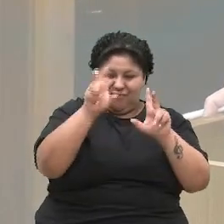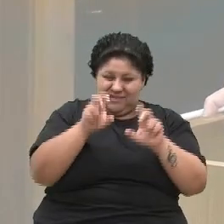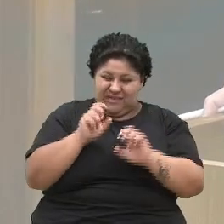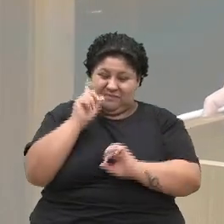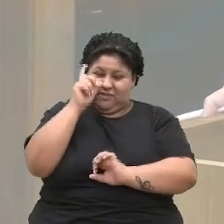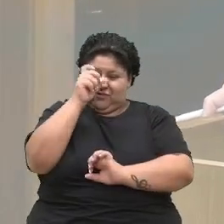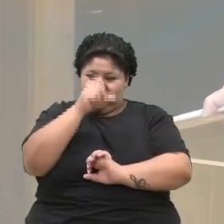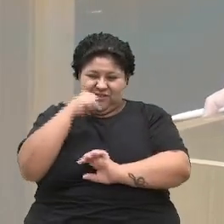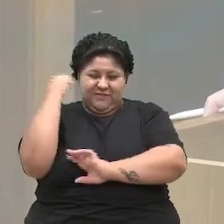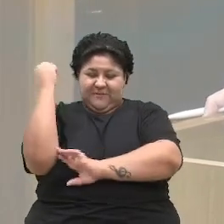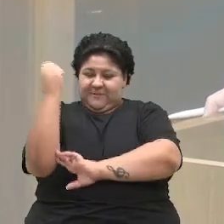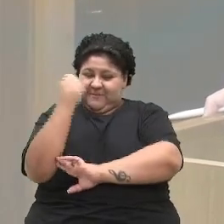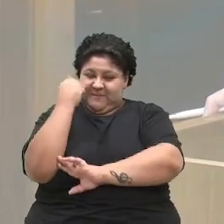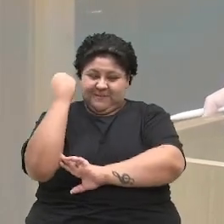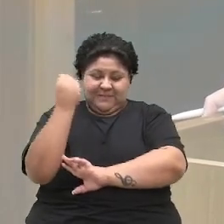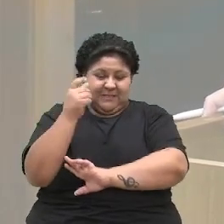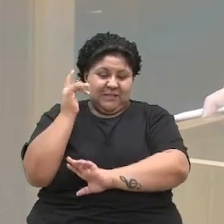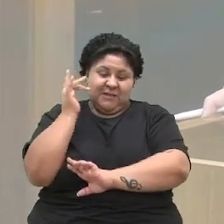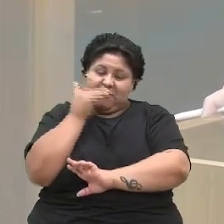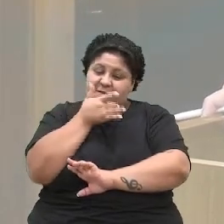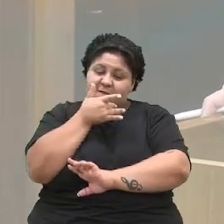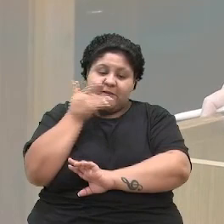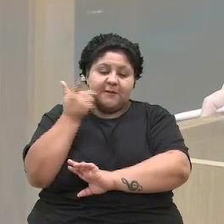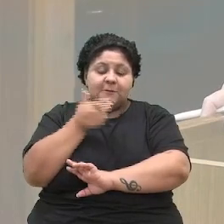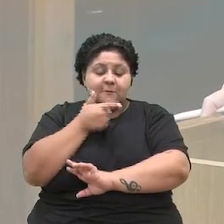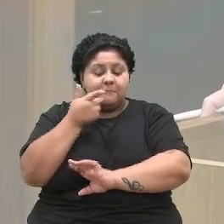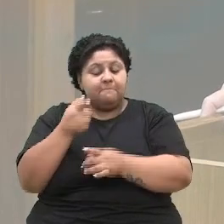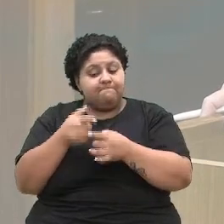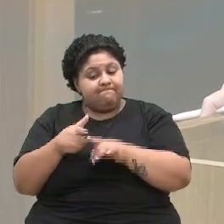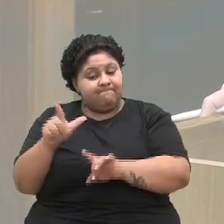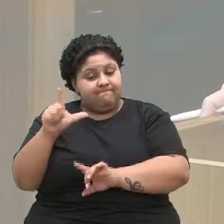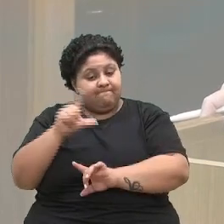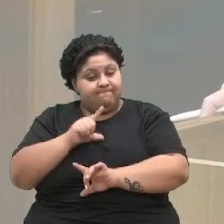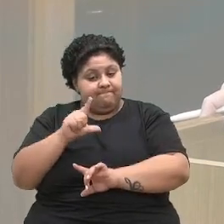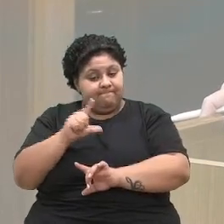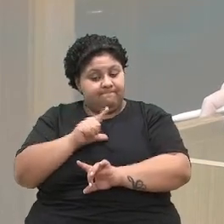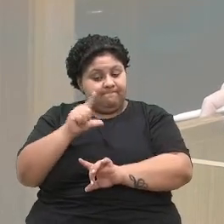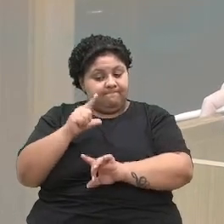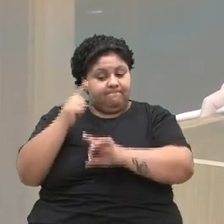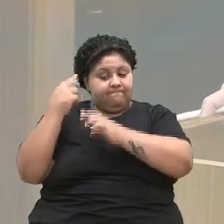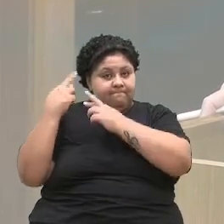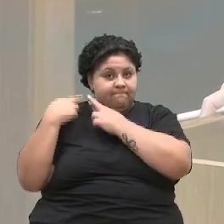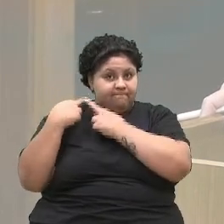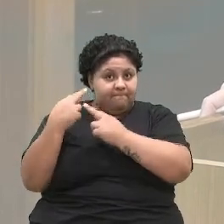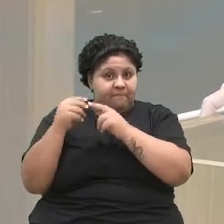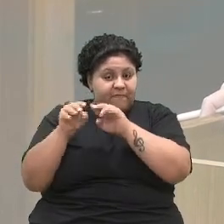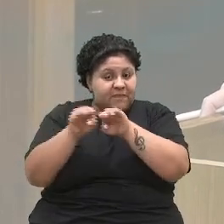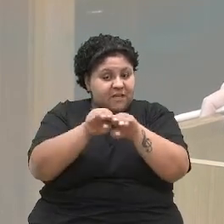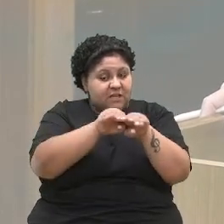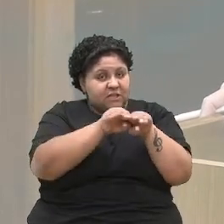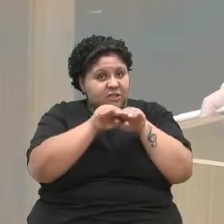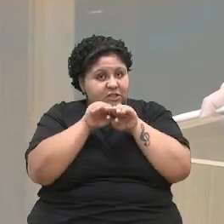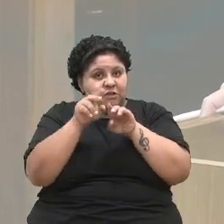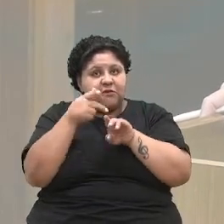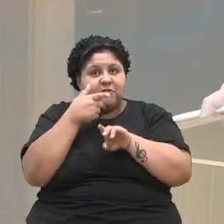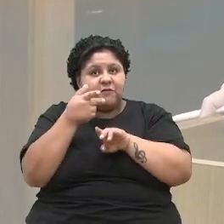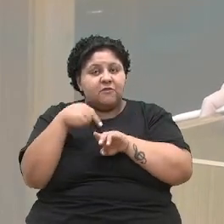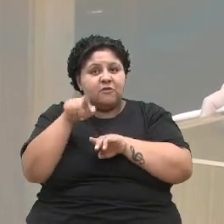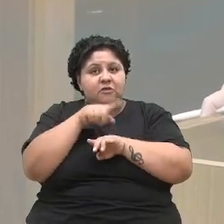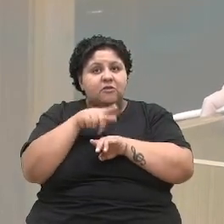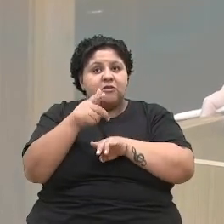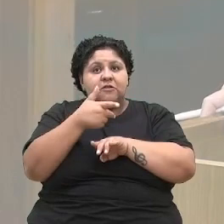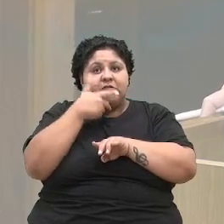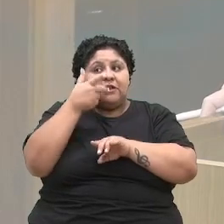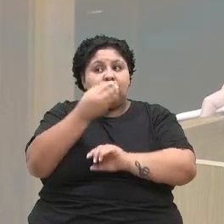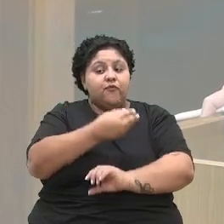ser debatido, mas nós temos que ter responsabilidade e equilíbrio de tratar, porque nós estamos tratando de